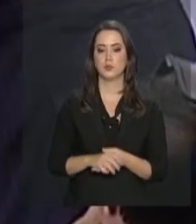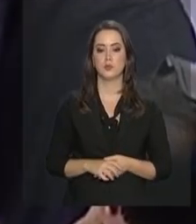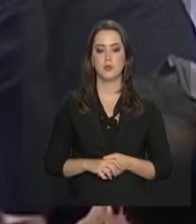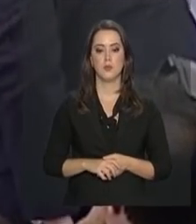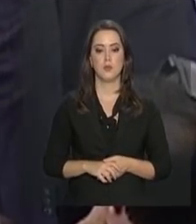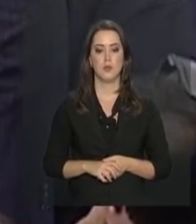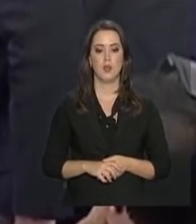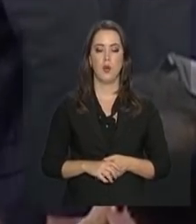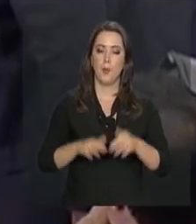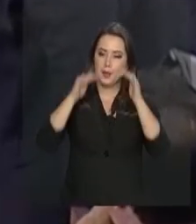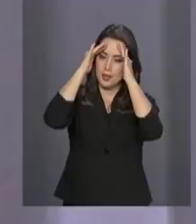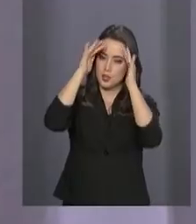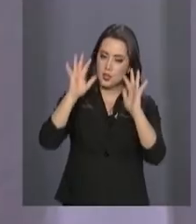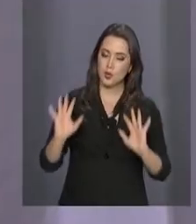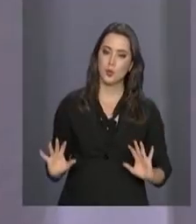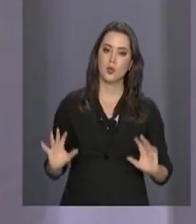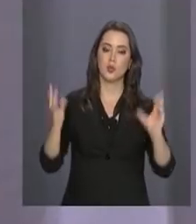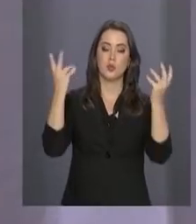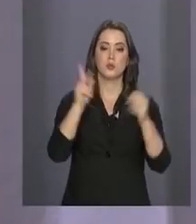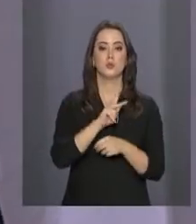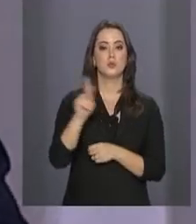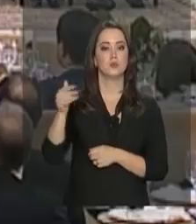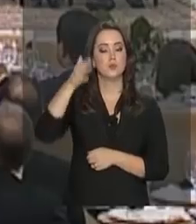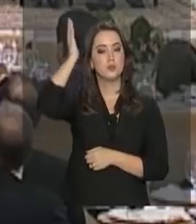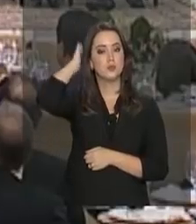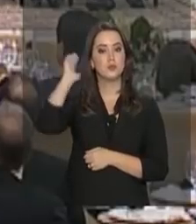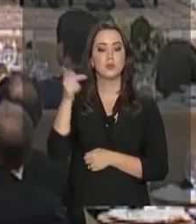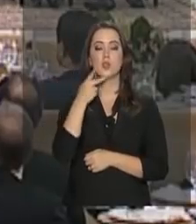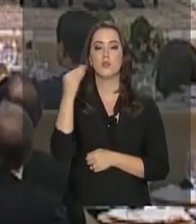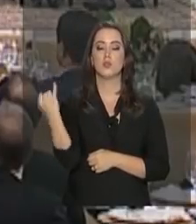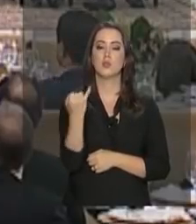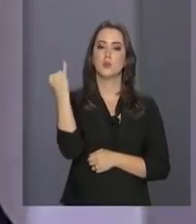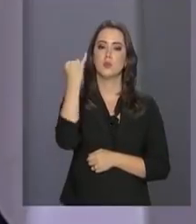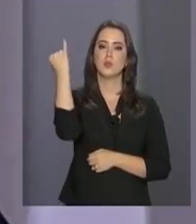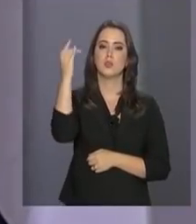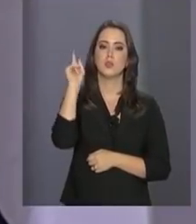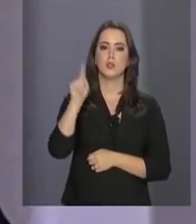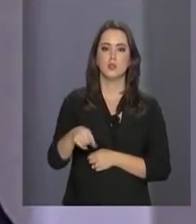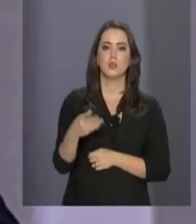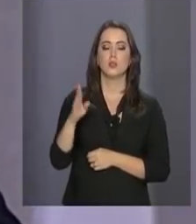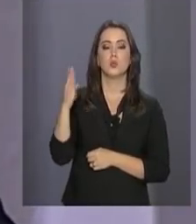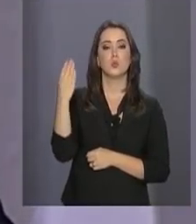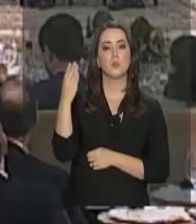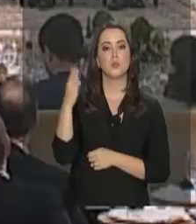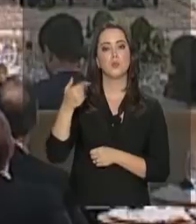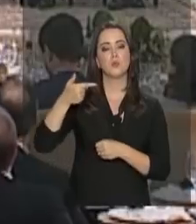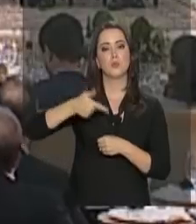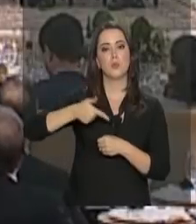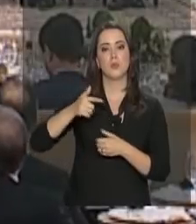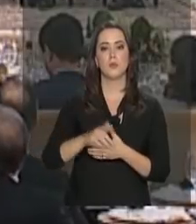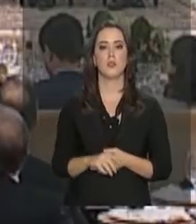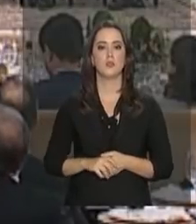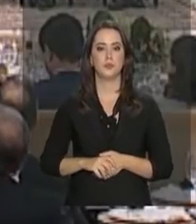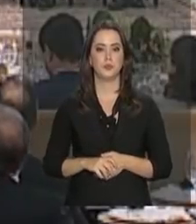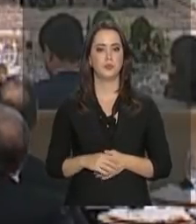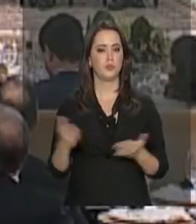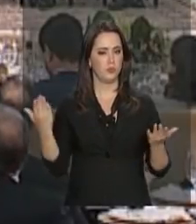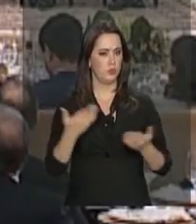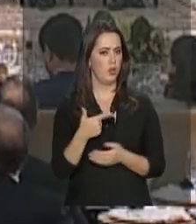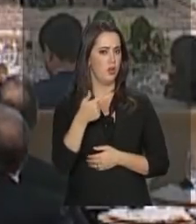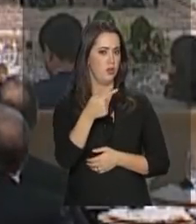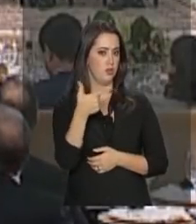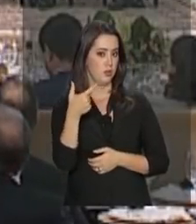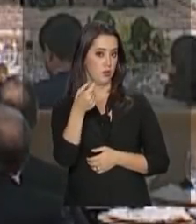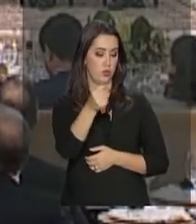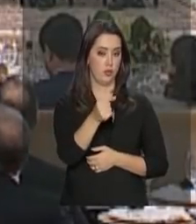homenageado no evento o presidente michel temer destacou a importância do biocombustível ainda agora no g 20 em